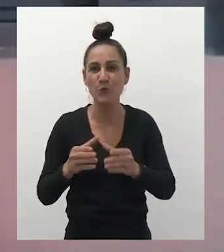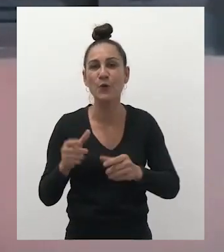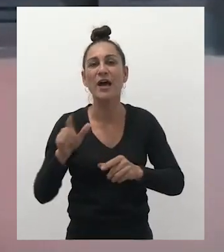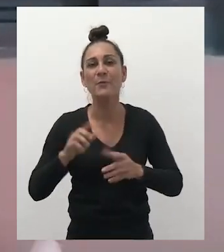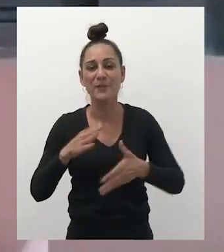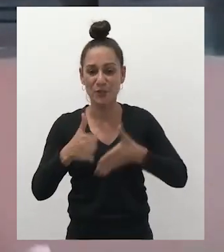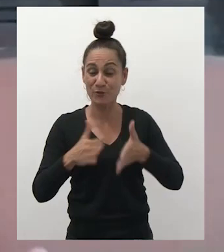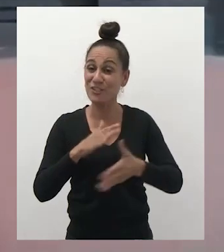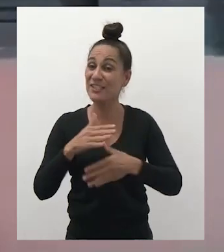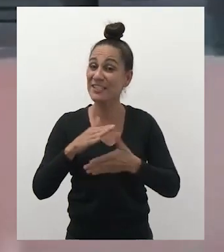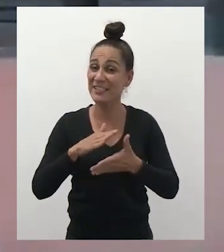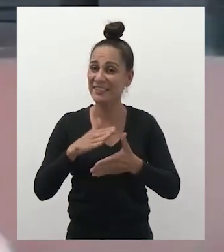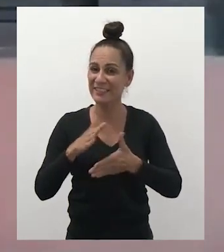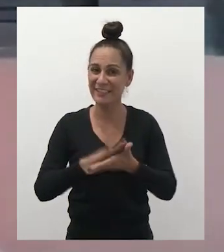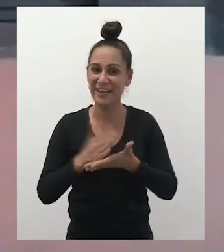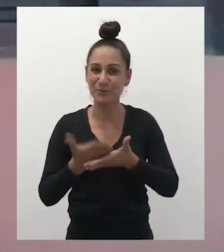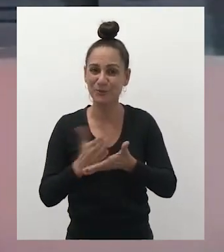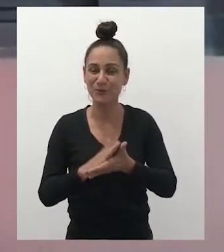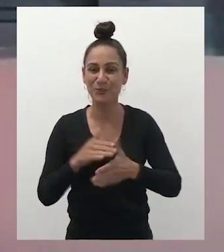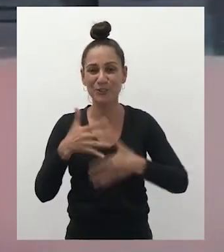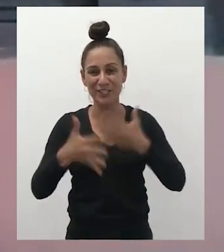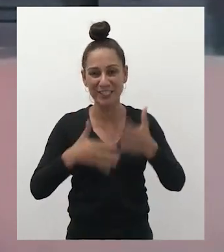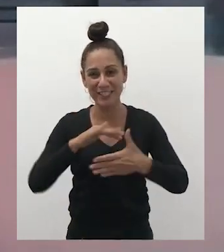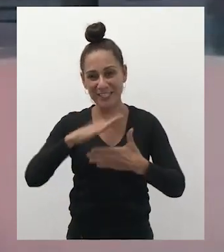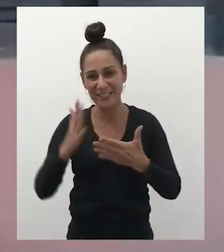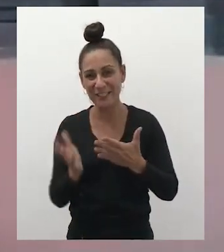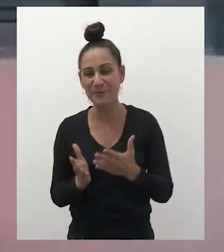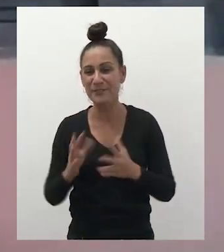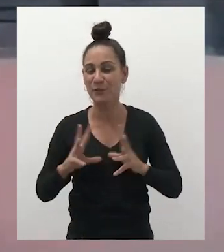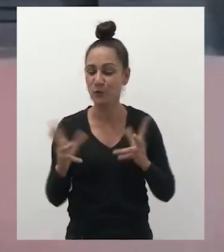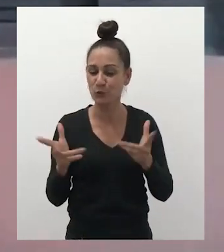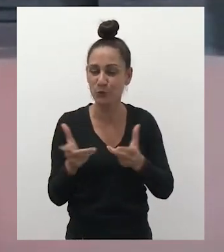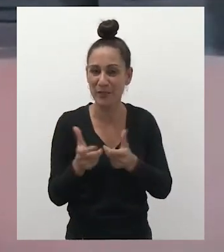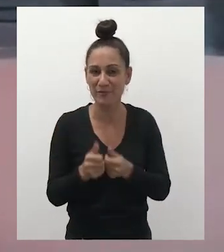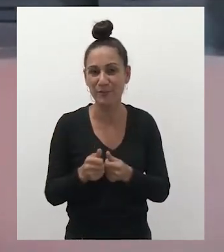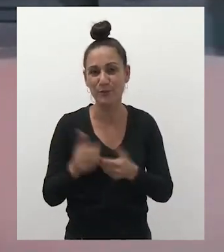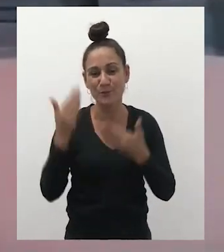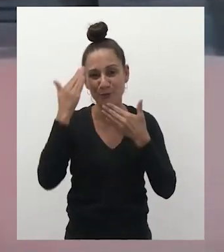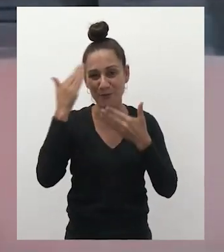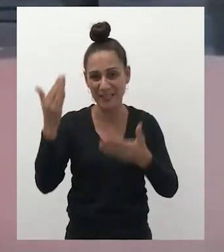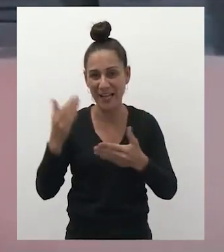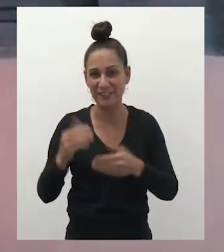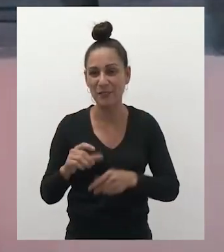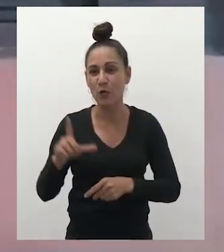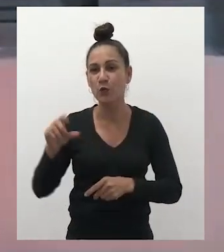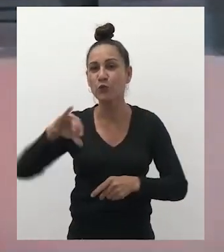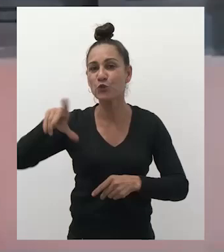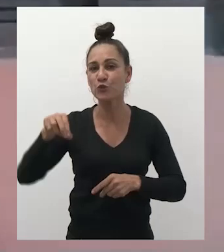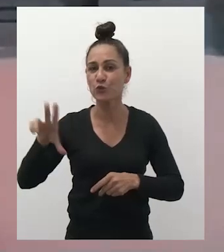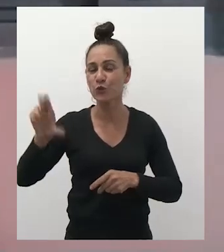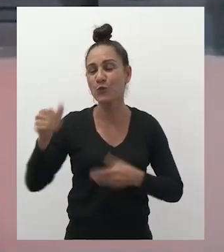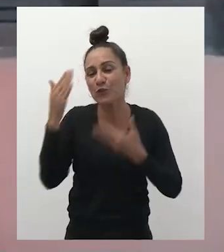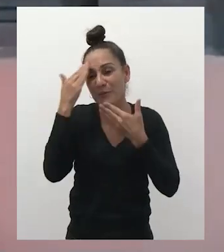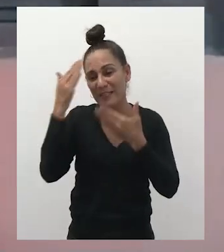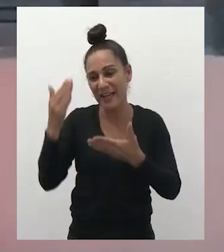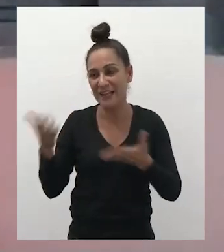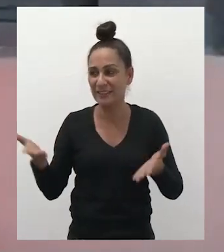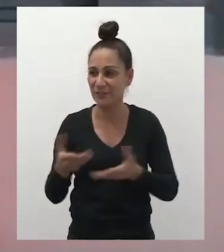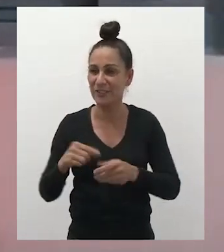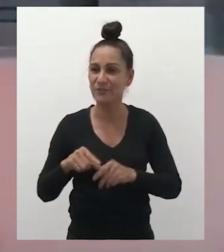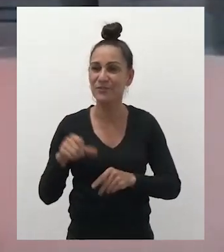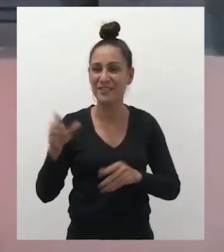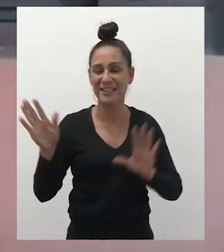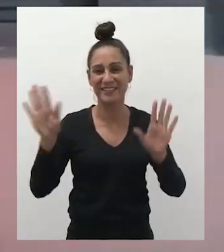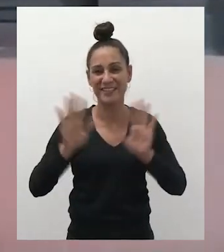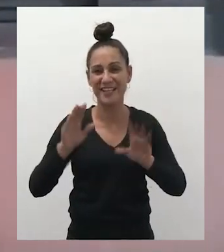Libras aí, que fica dando esse apoio maravilhoso para que a gente realize o trabalho. Ju, obrigada, bem, é com você.